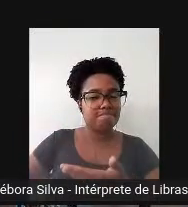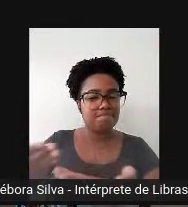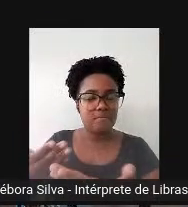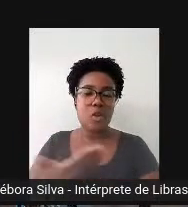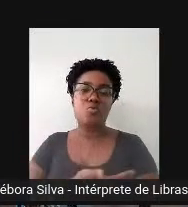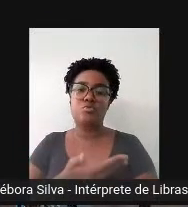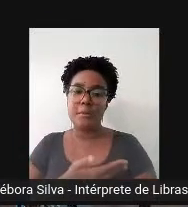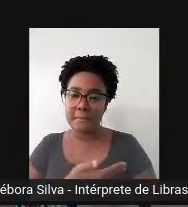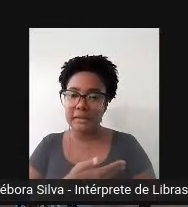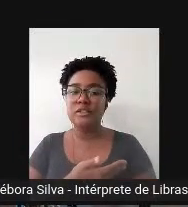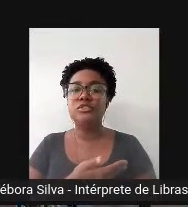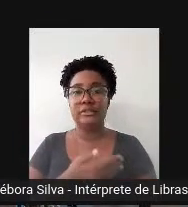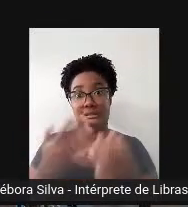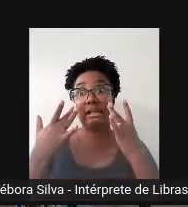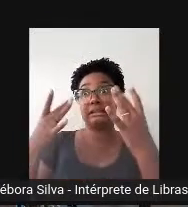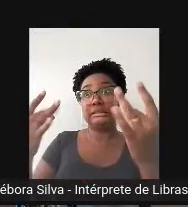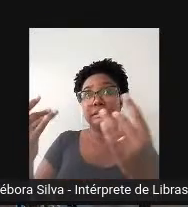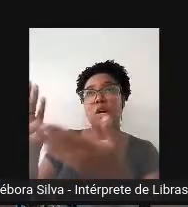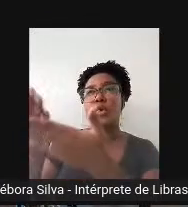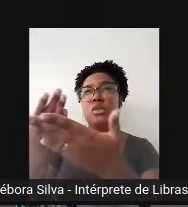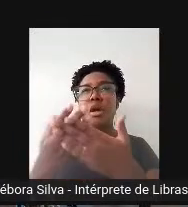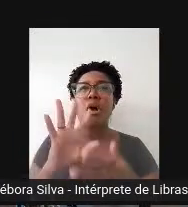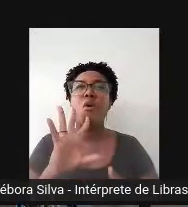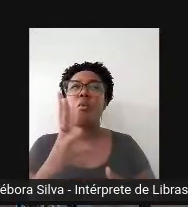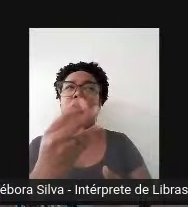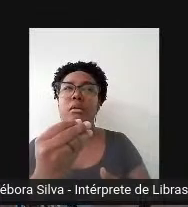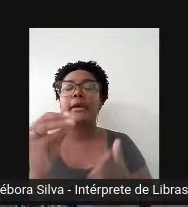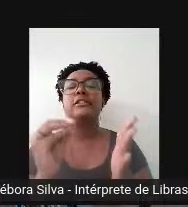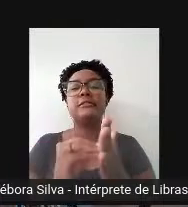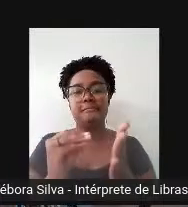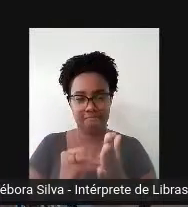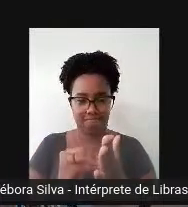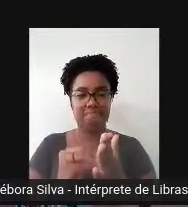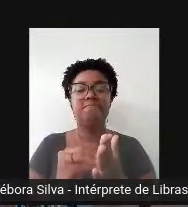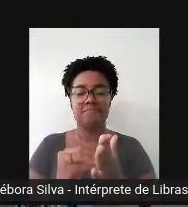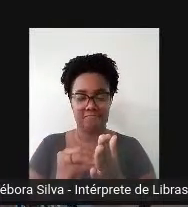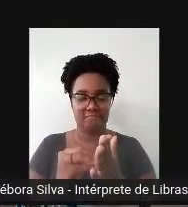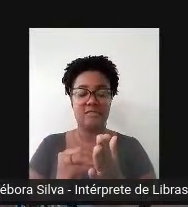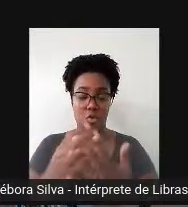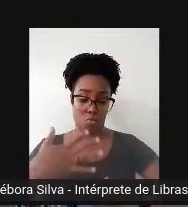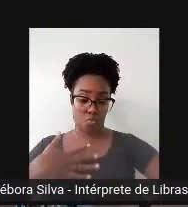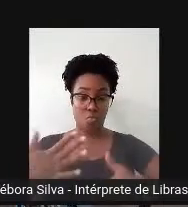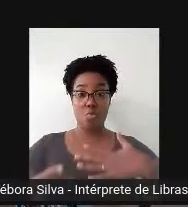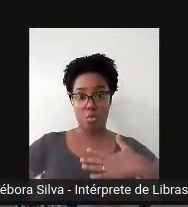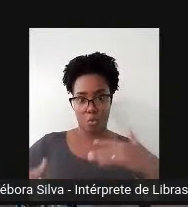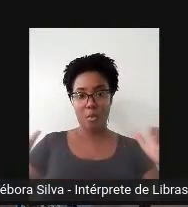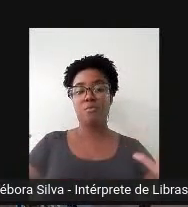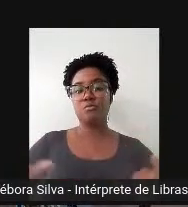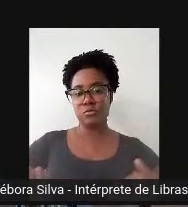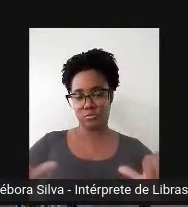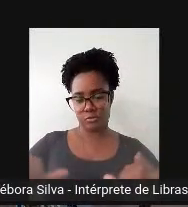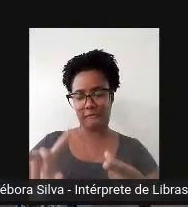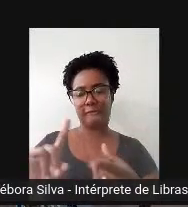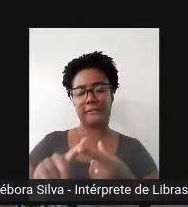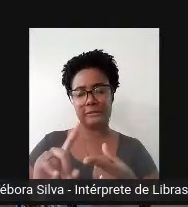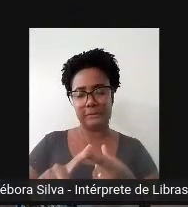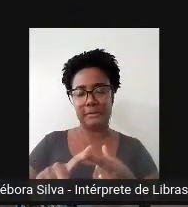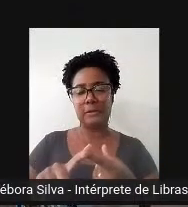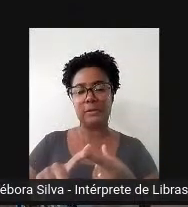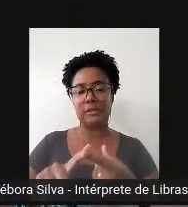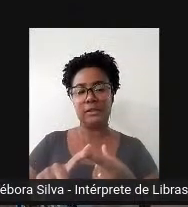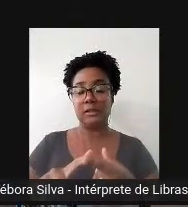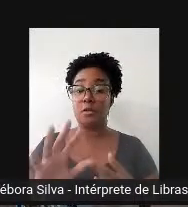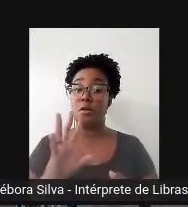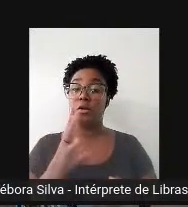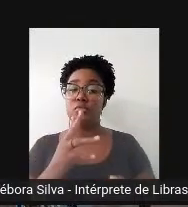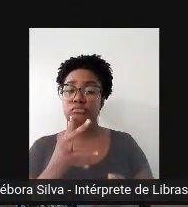fica com um mundo pequeno, ela vai cada vez vai ficando menor fisicamente também. Ela tem um atraso de crescimento, e crianças